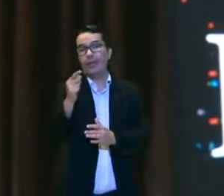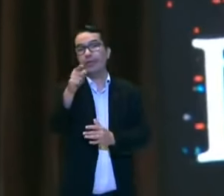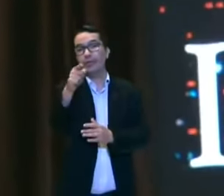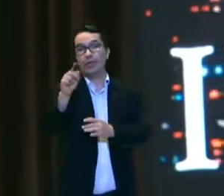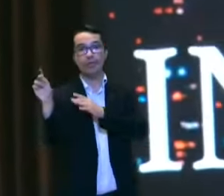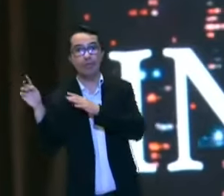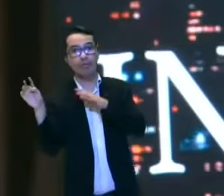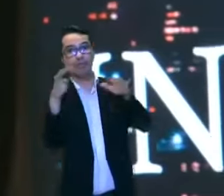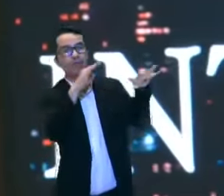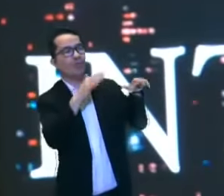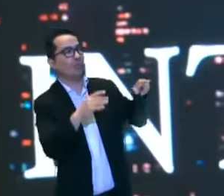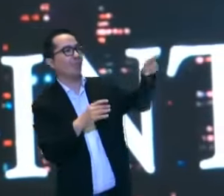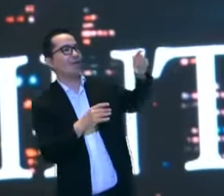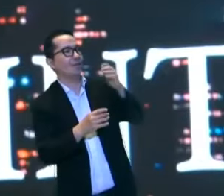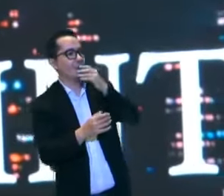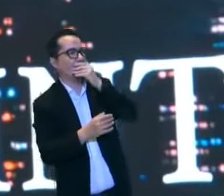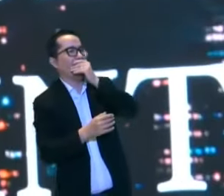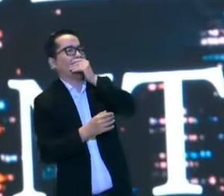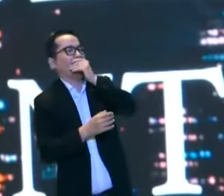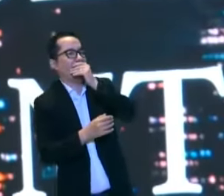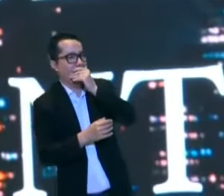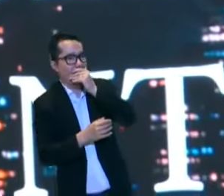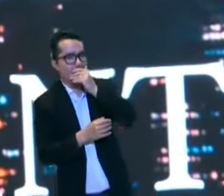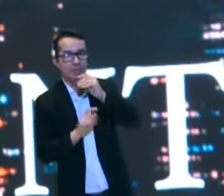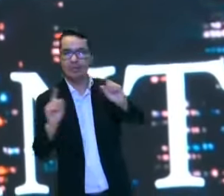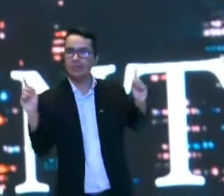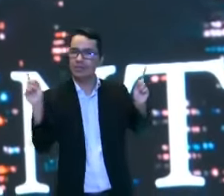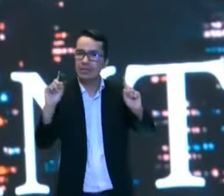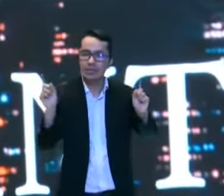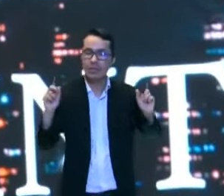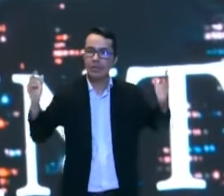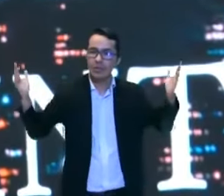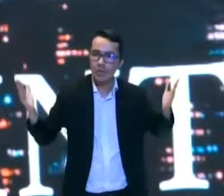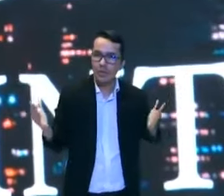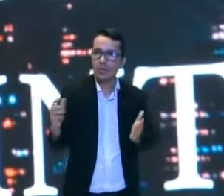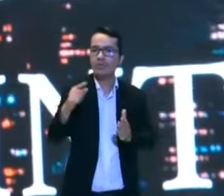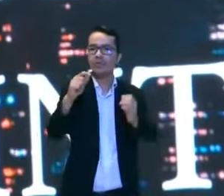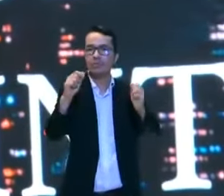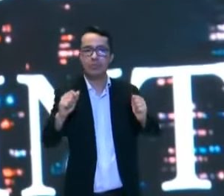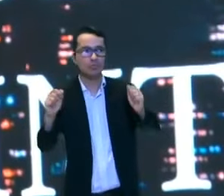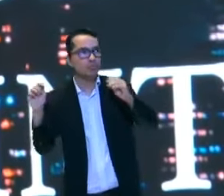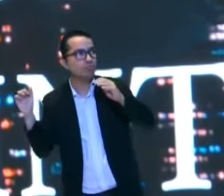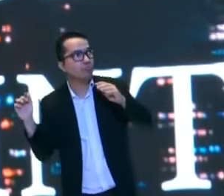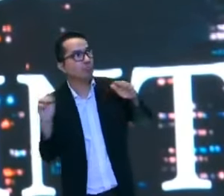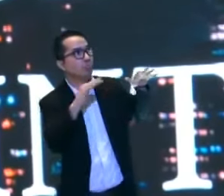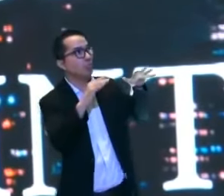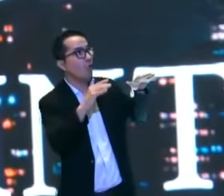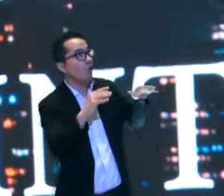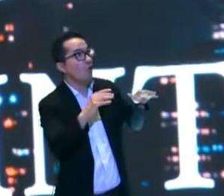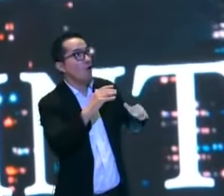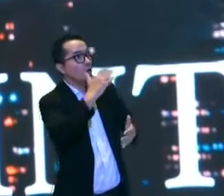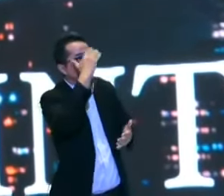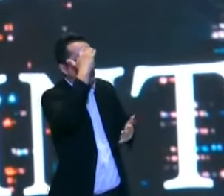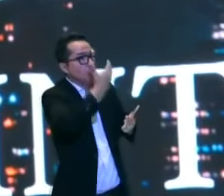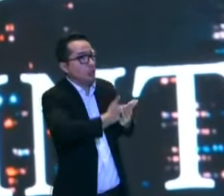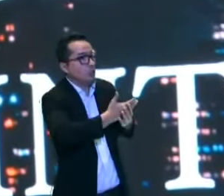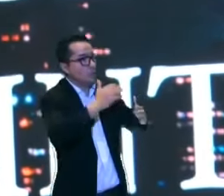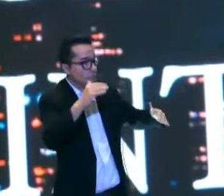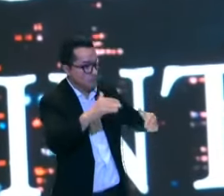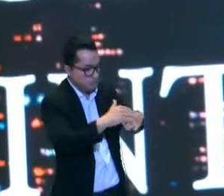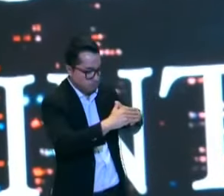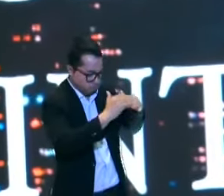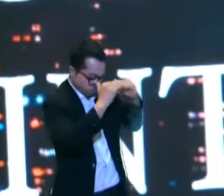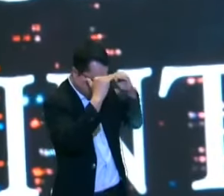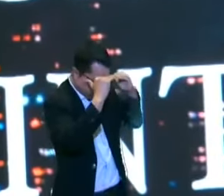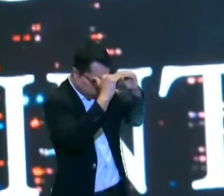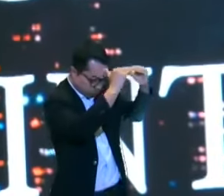desfeitas. Talvez o teu procedimento, pai, dentro de casa, você tem liberdade, você é